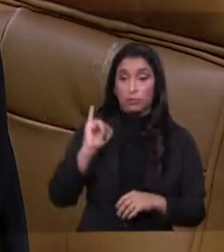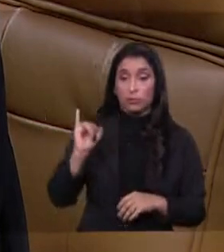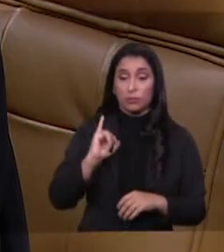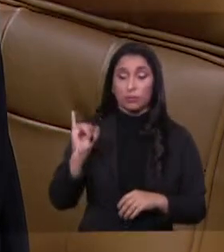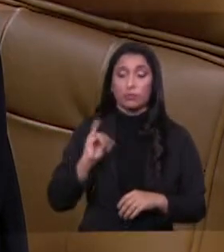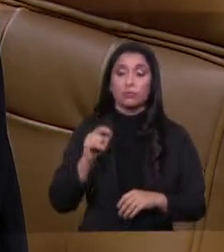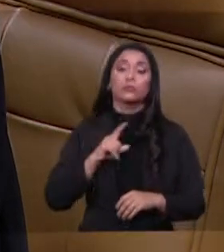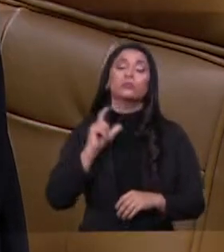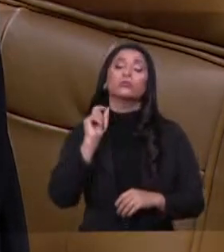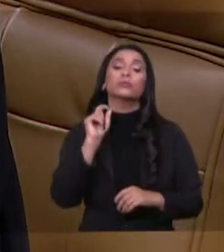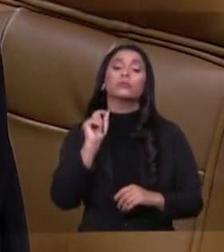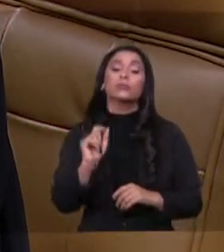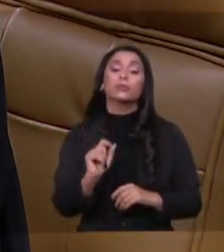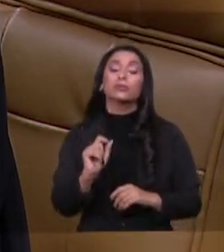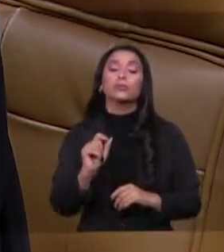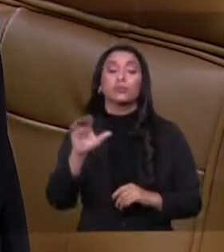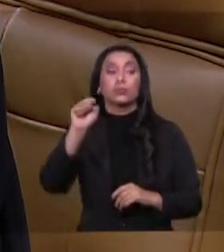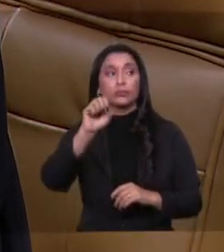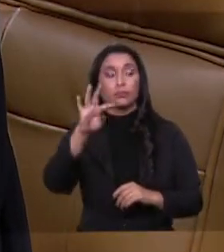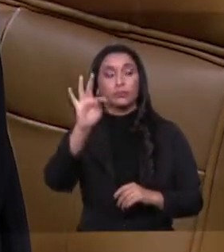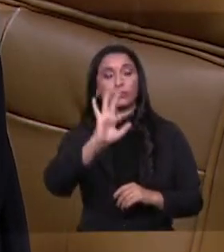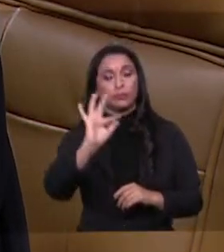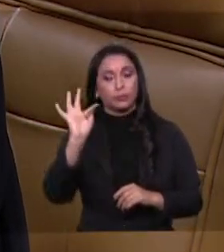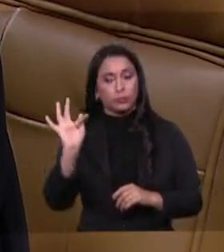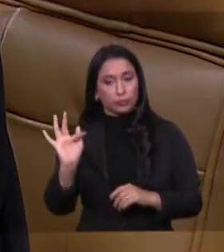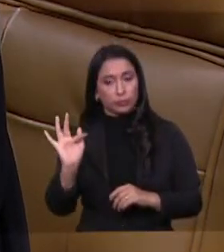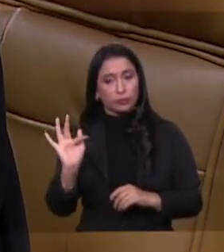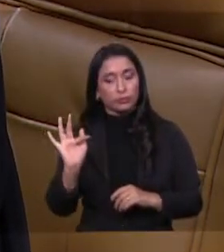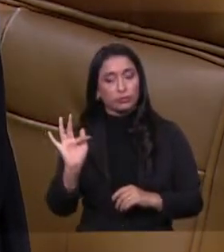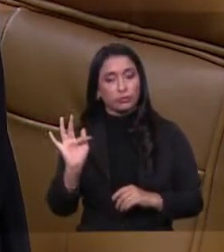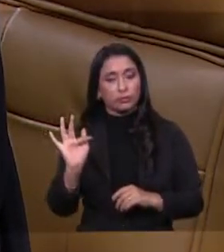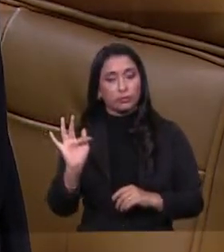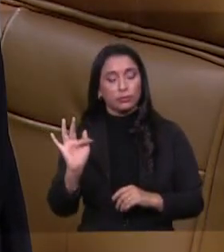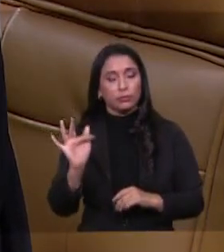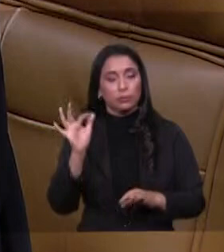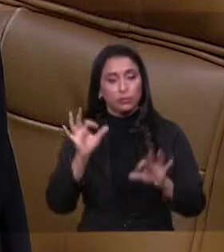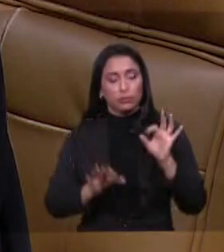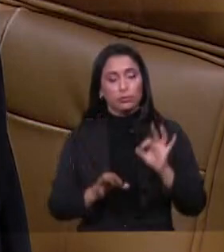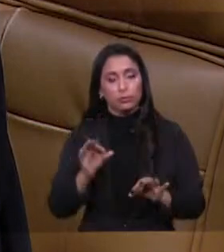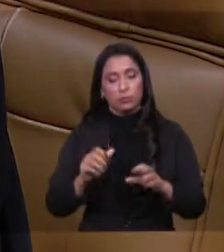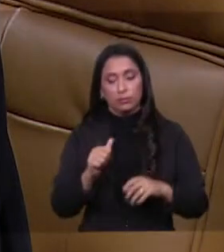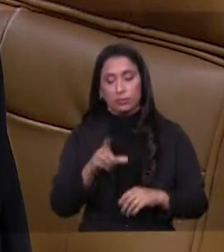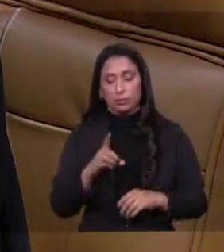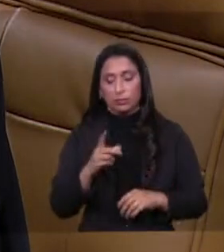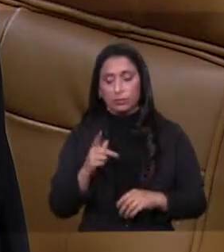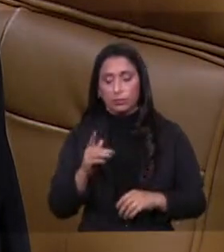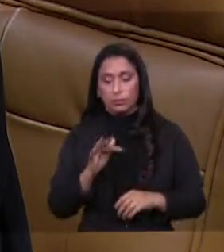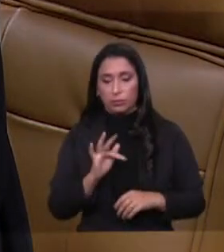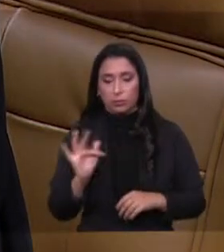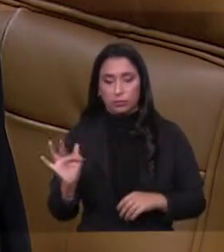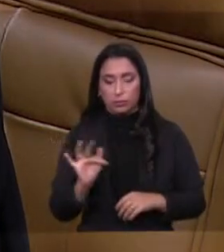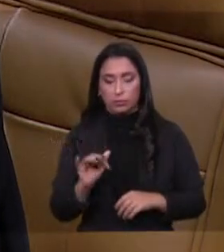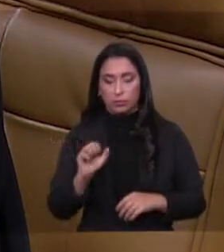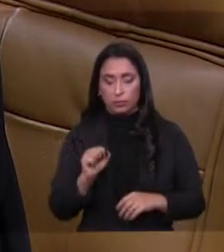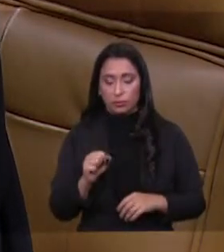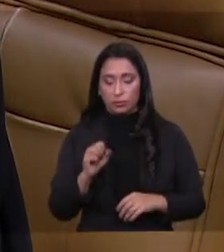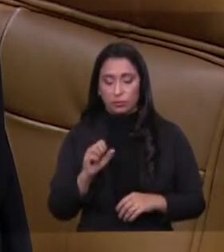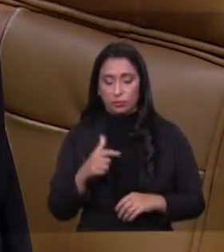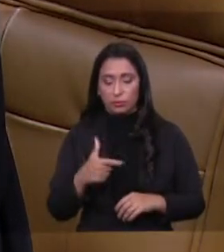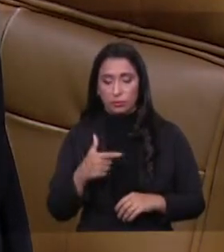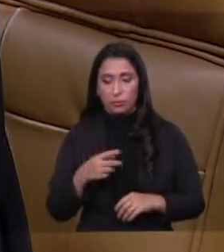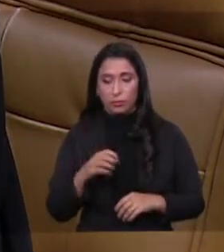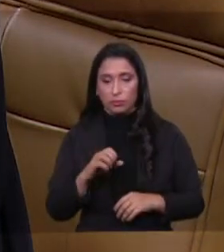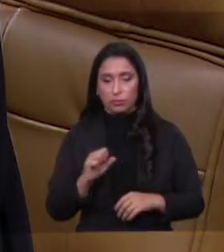1.173.65, FUNAI contra o Instituto do Meio Ambiente. Relator é o ministro Edson Fachin. DPF 828